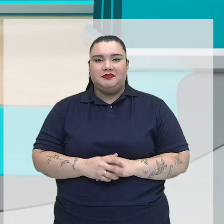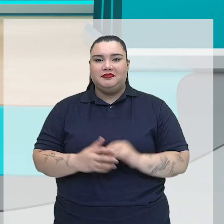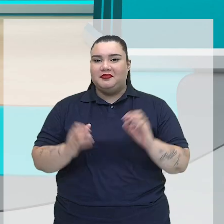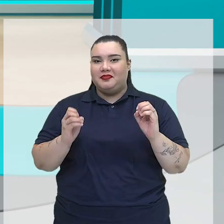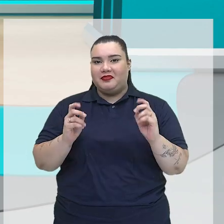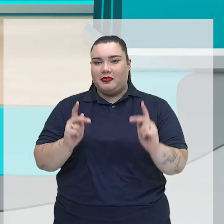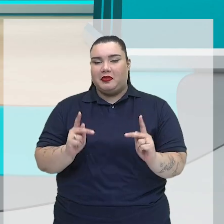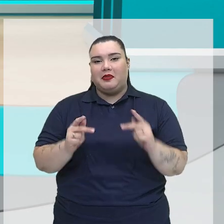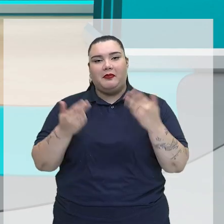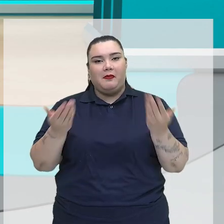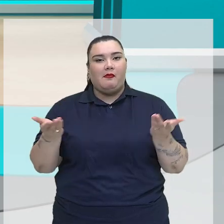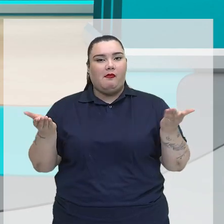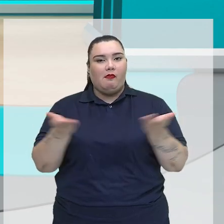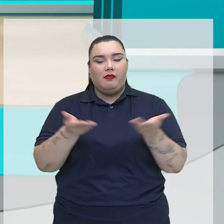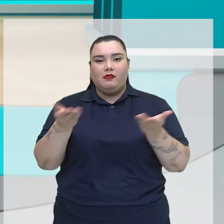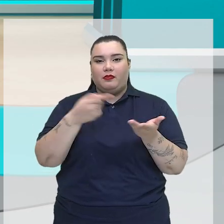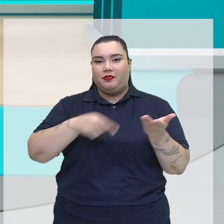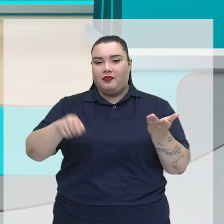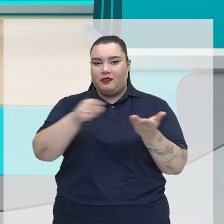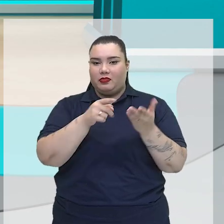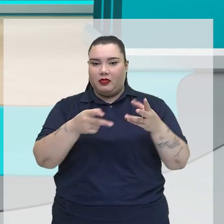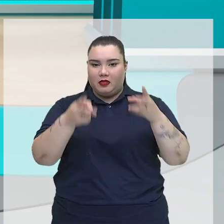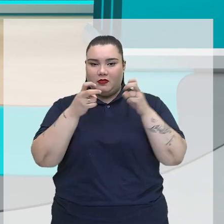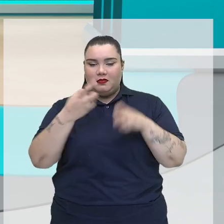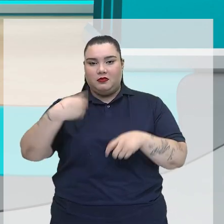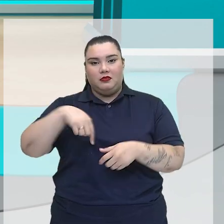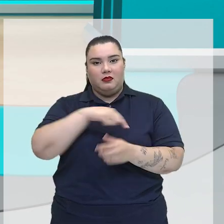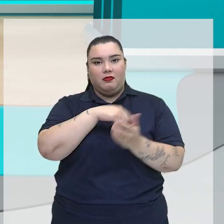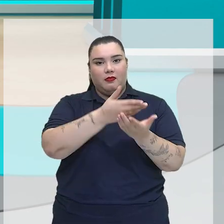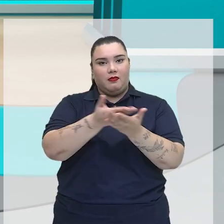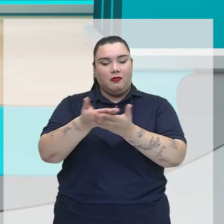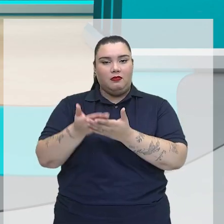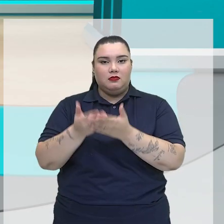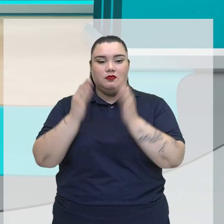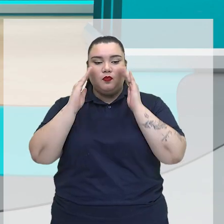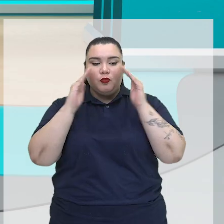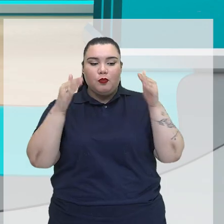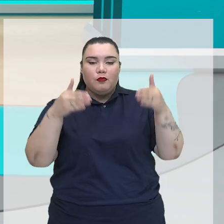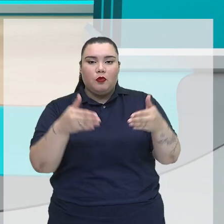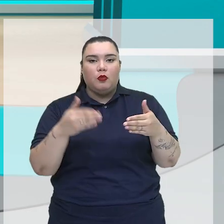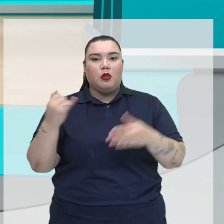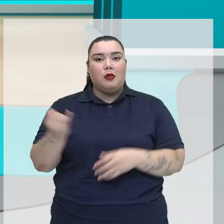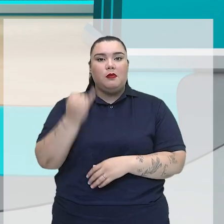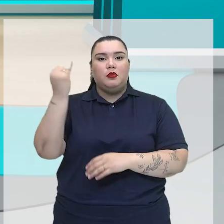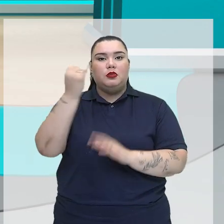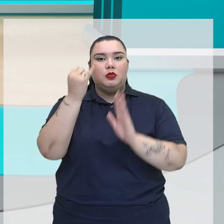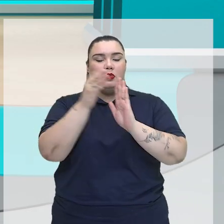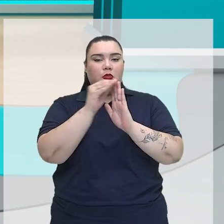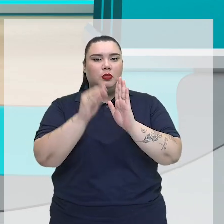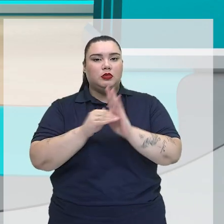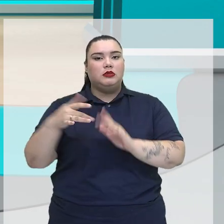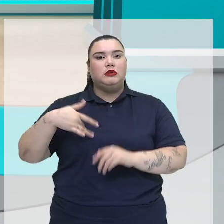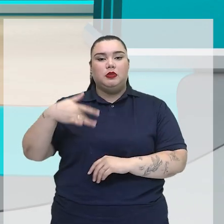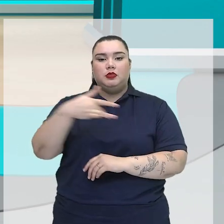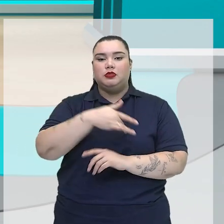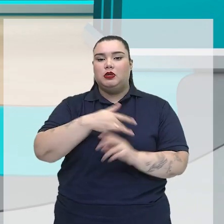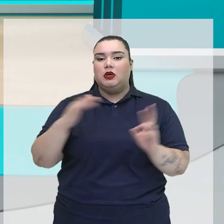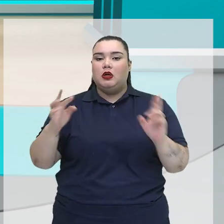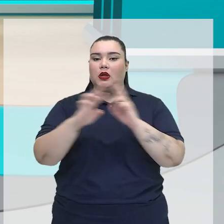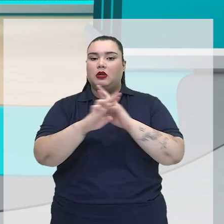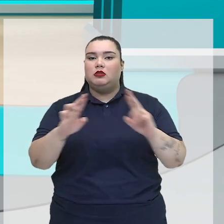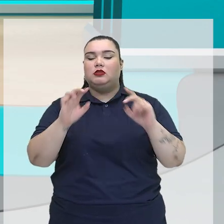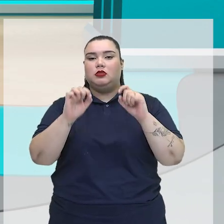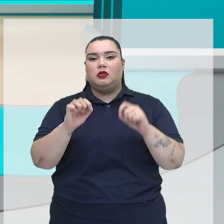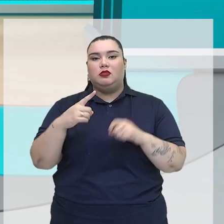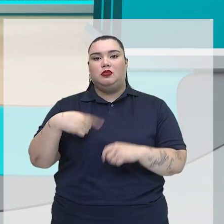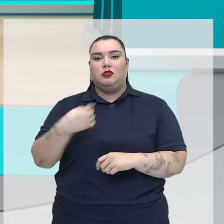Muito bem, alunos. Então, vocês já viram aí que a gente vai tratar do assunto muito importante da nossa saúde, que está relacionado à